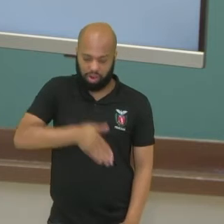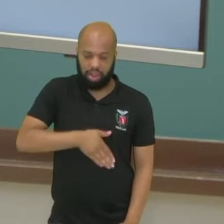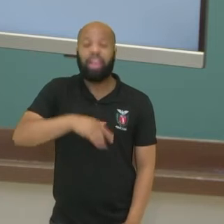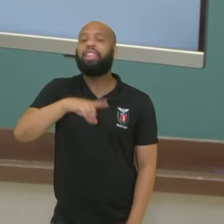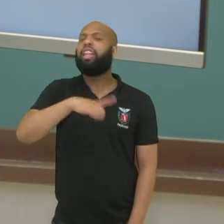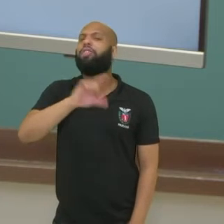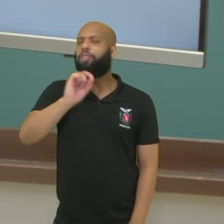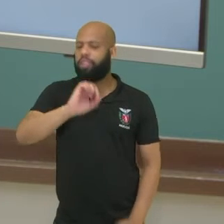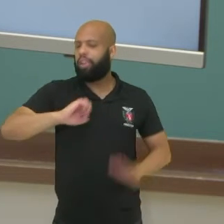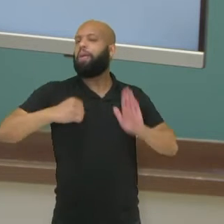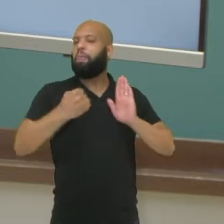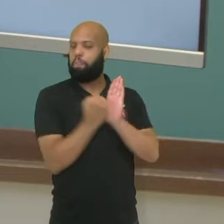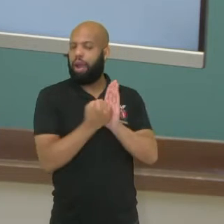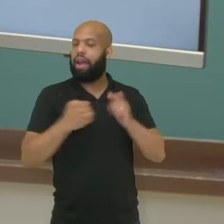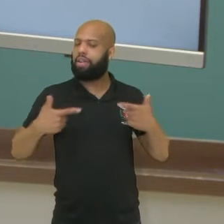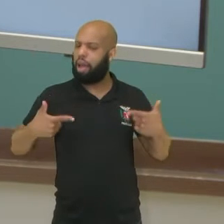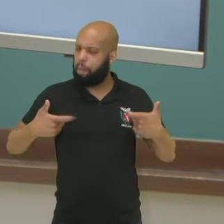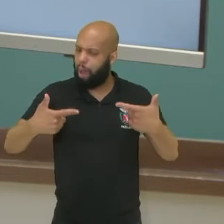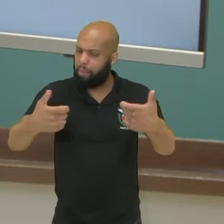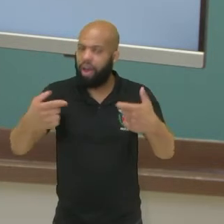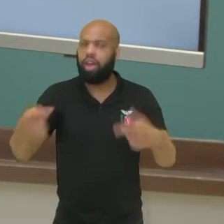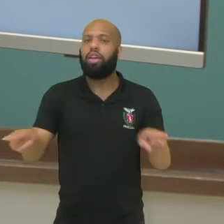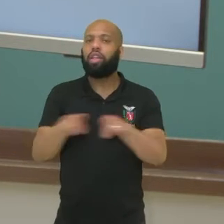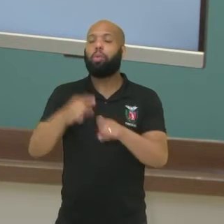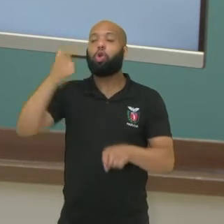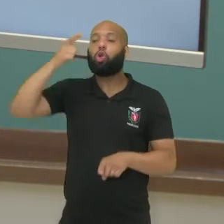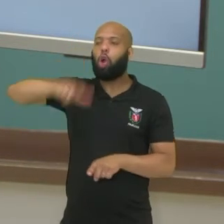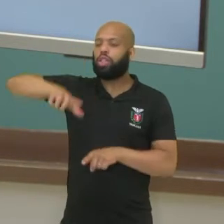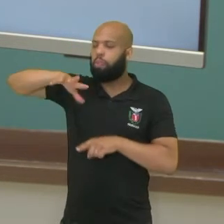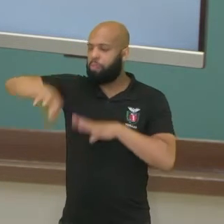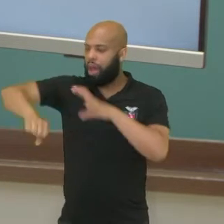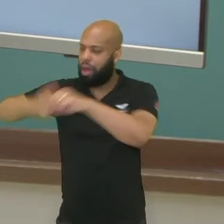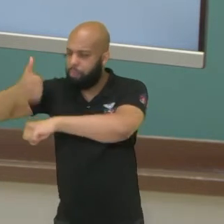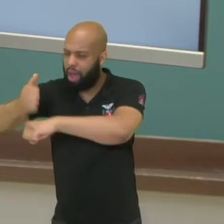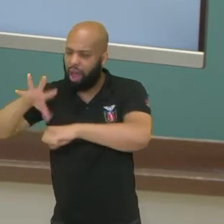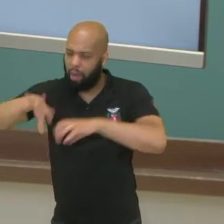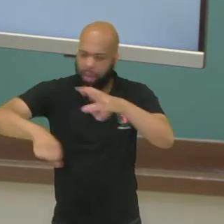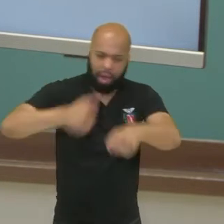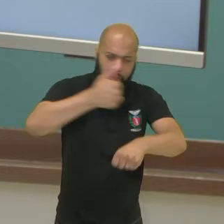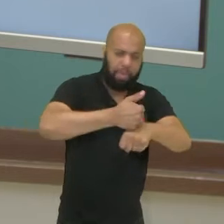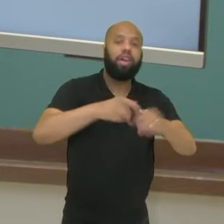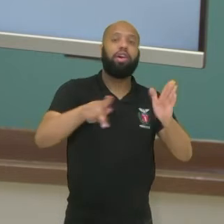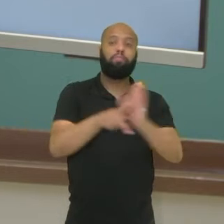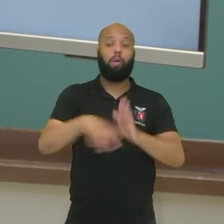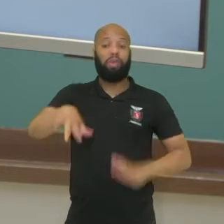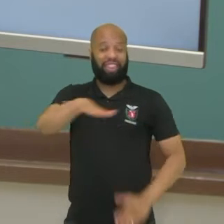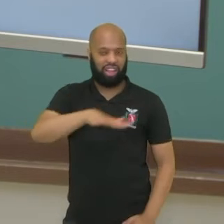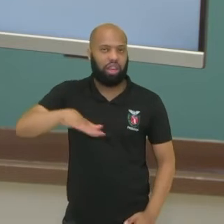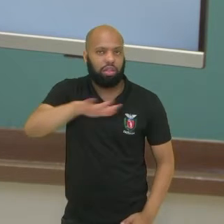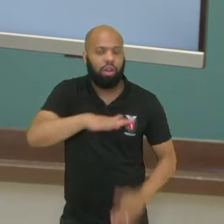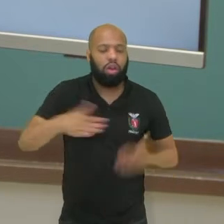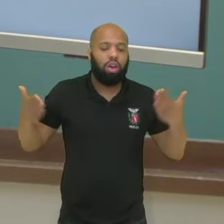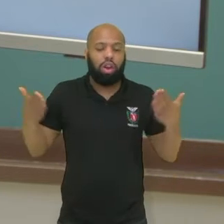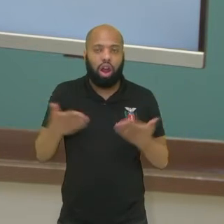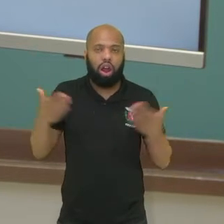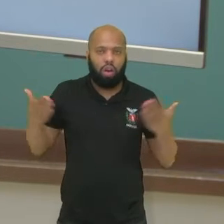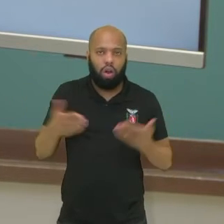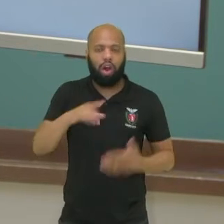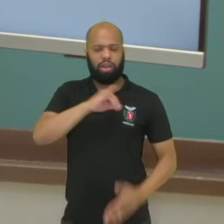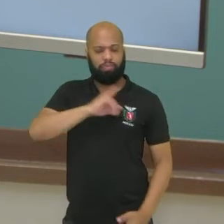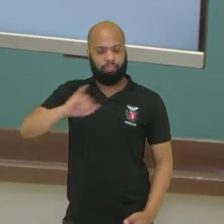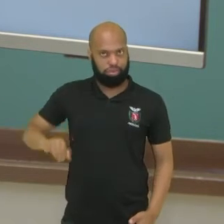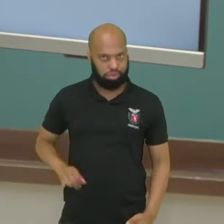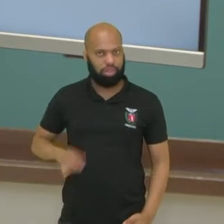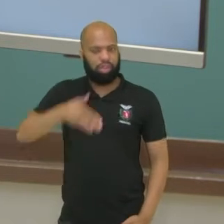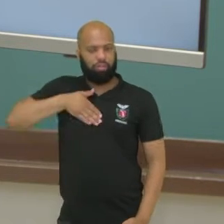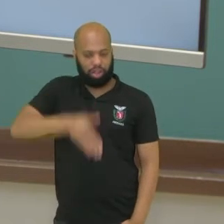guerras e também por conquistas territoriais expansionistas, né? Então Napoleão agora, né, imperador,